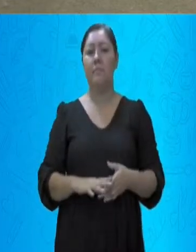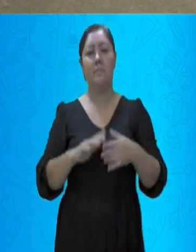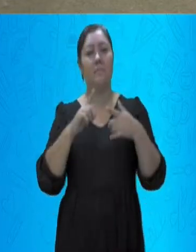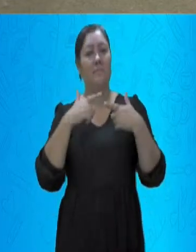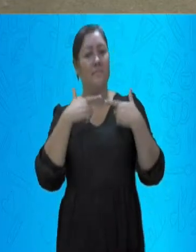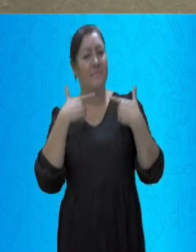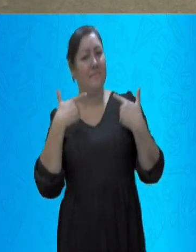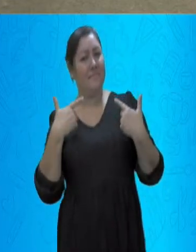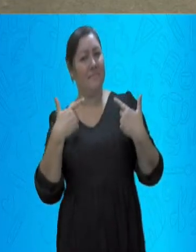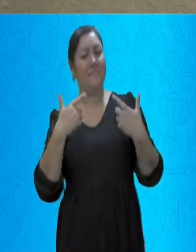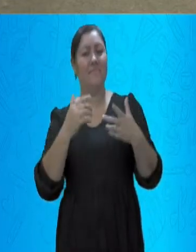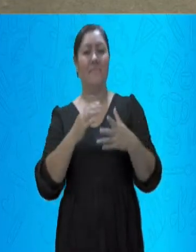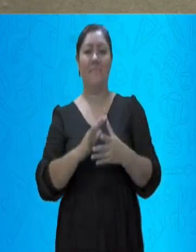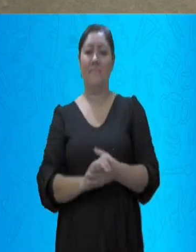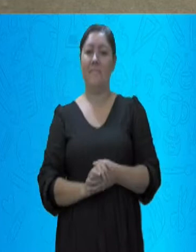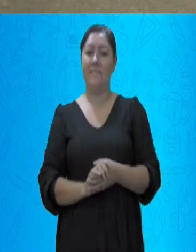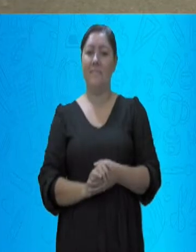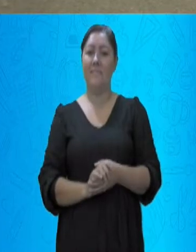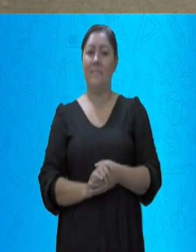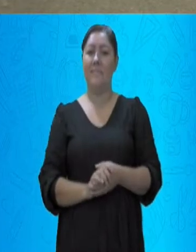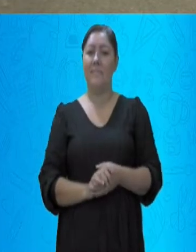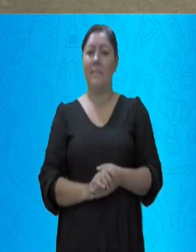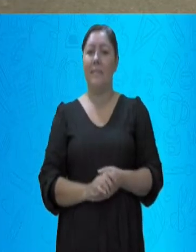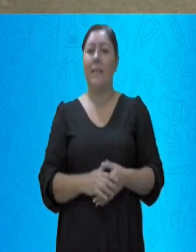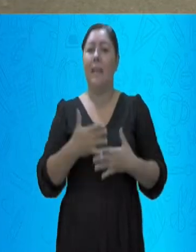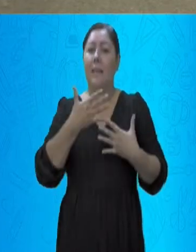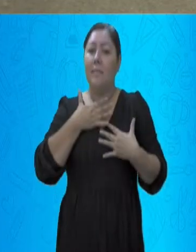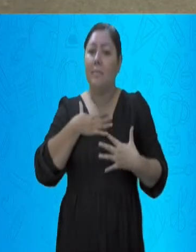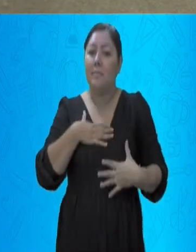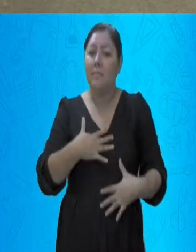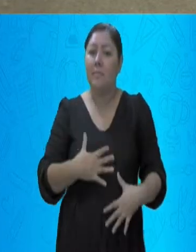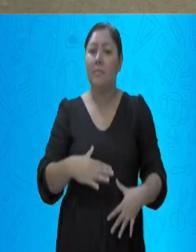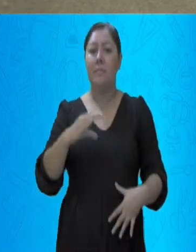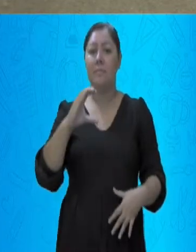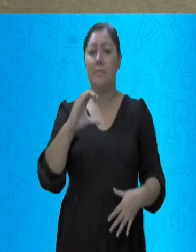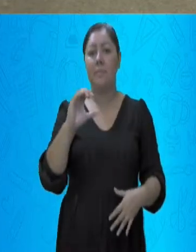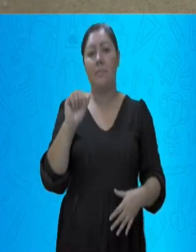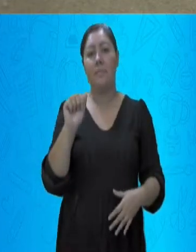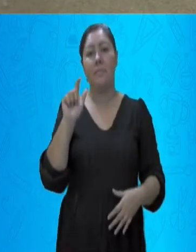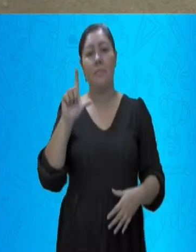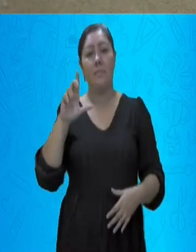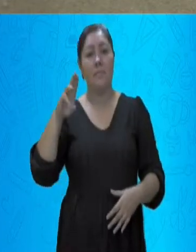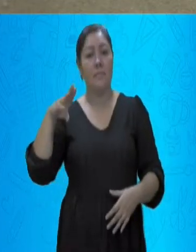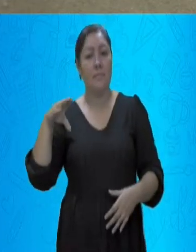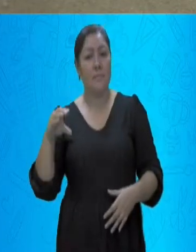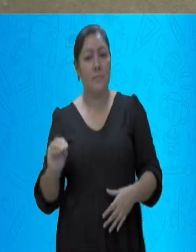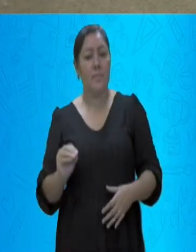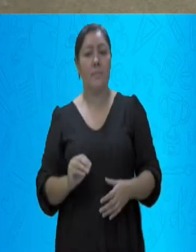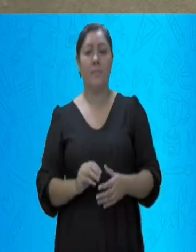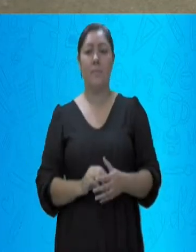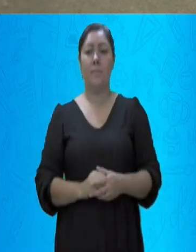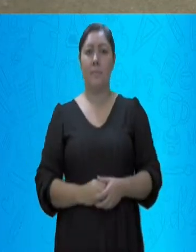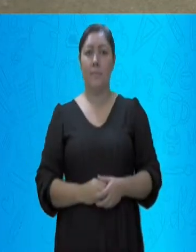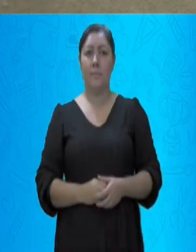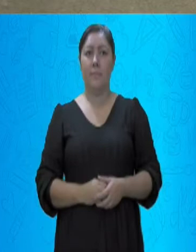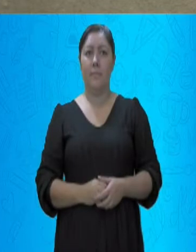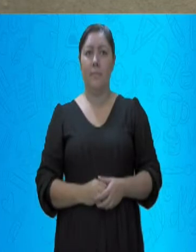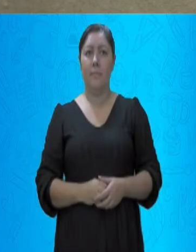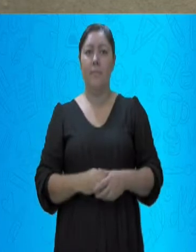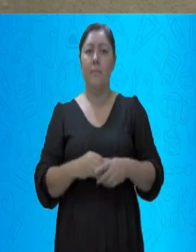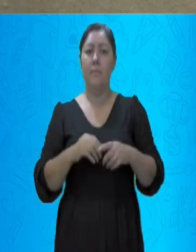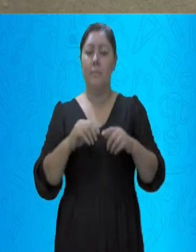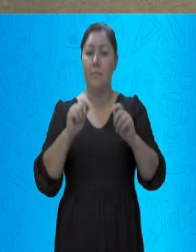simpática, ele é uma pessoa calma. Então, eu dei características que indicam que ele é calmo, que ele é tranquilo. Eu